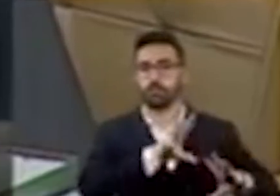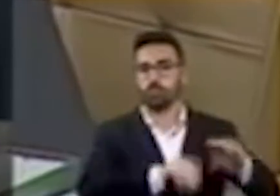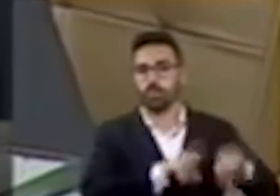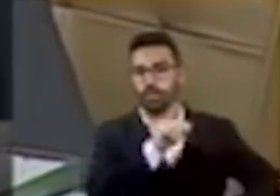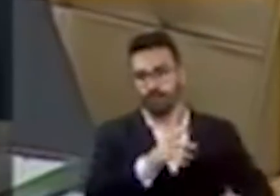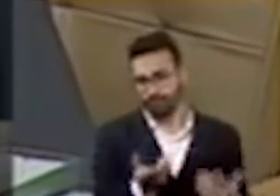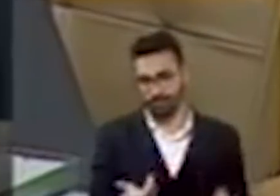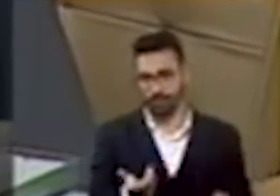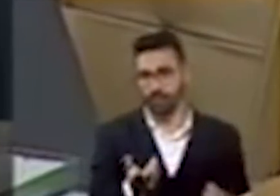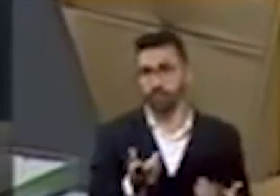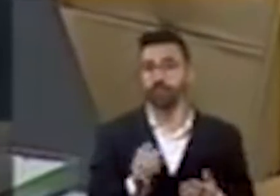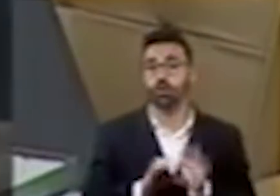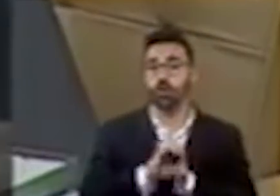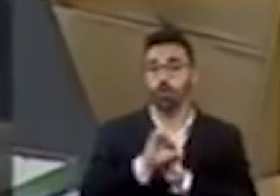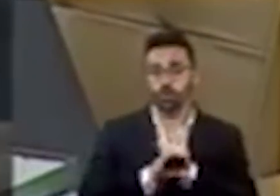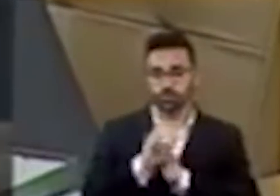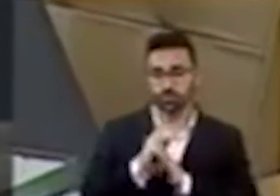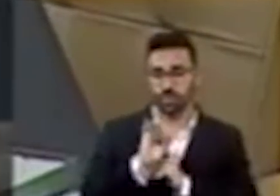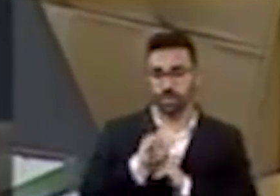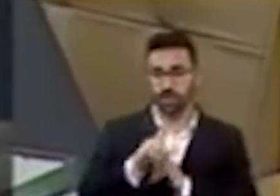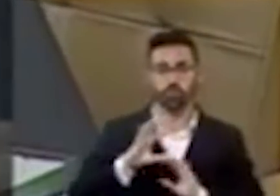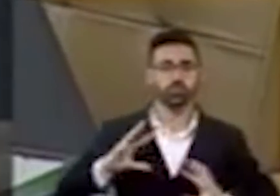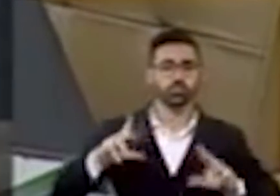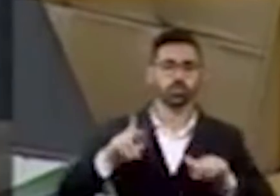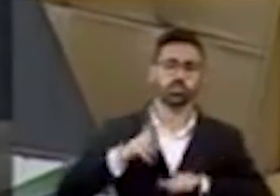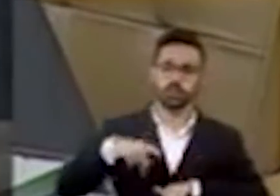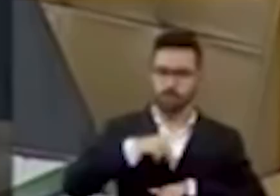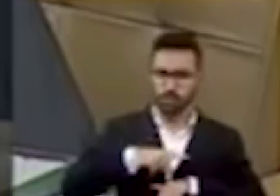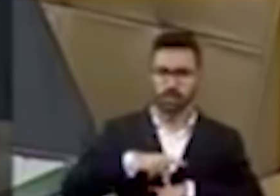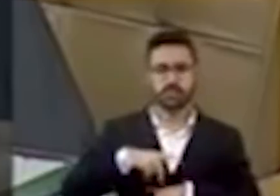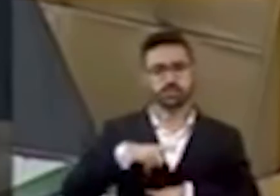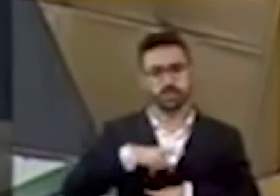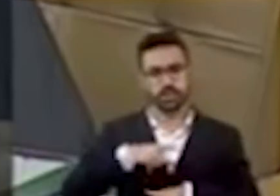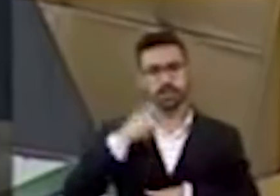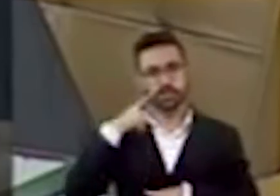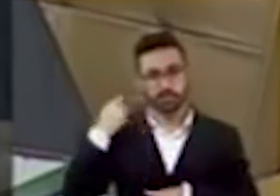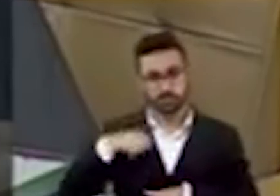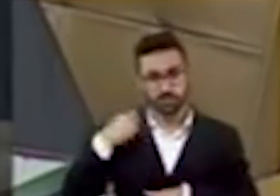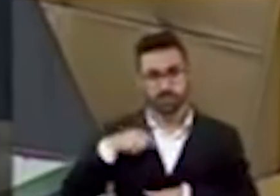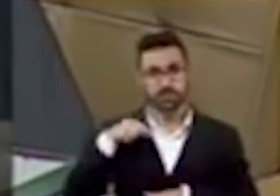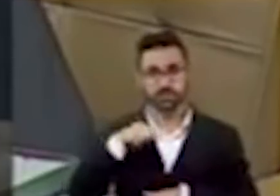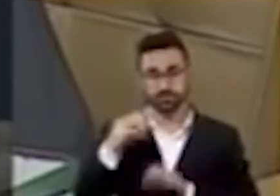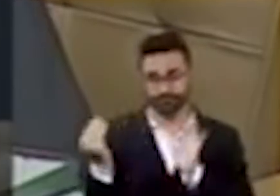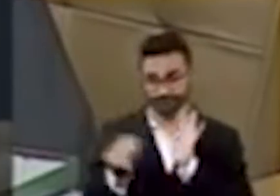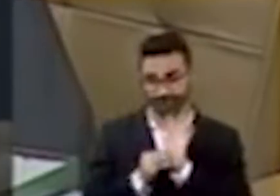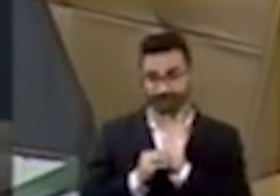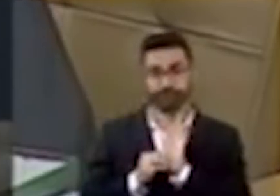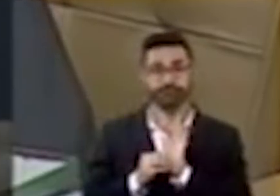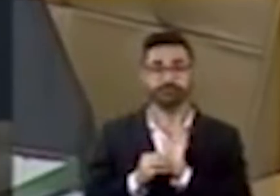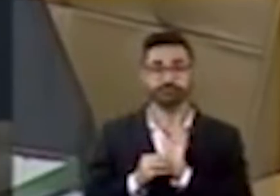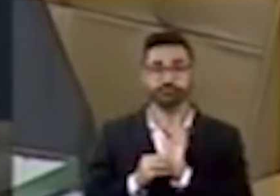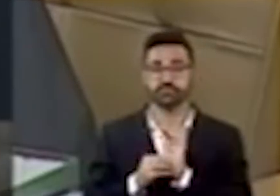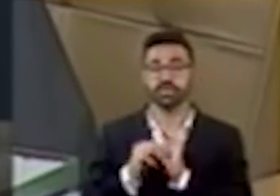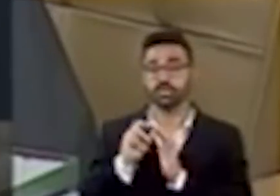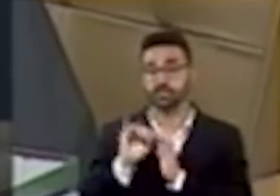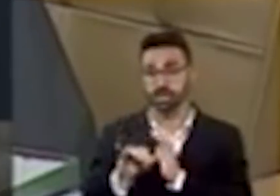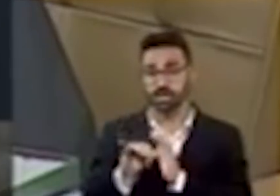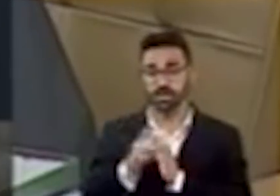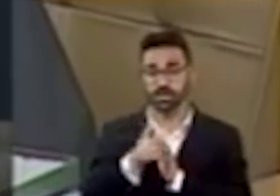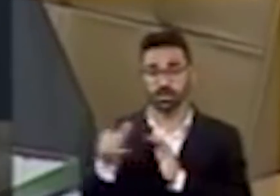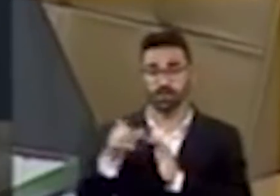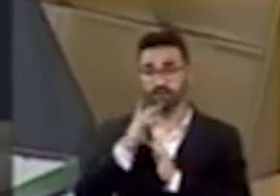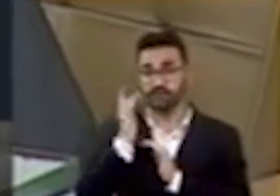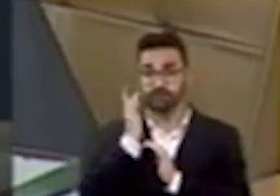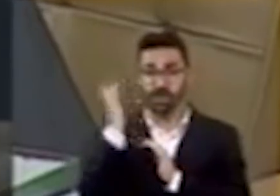de todos os países acham-se tão impregnados de uma necessária dureza que não, que, se não se facilitar